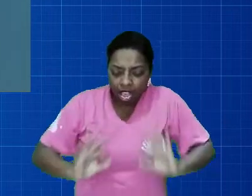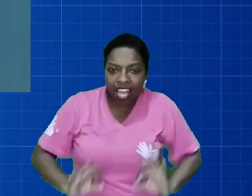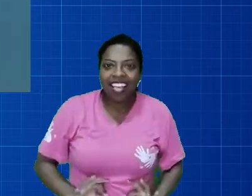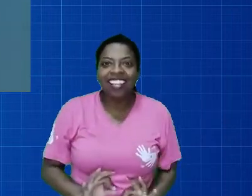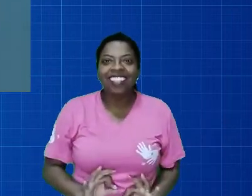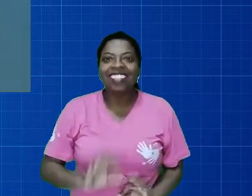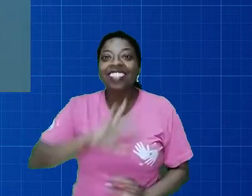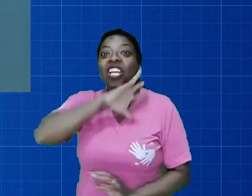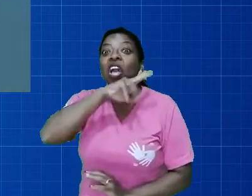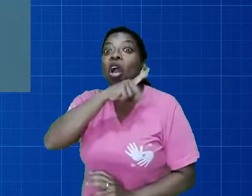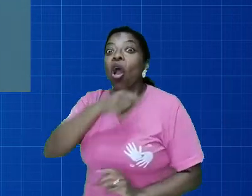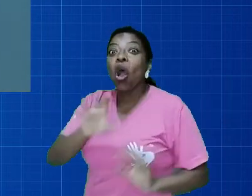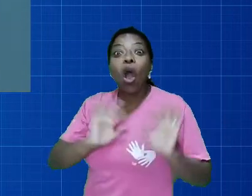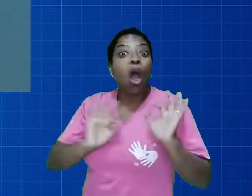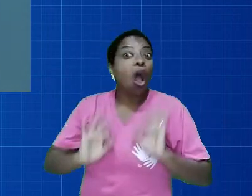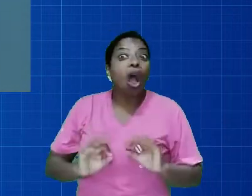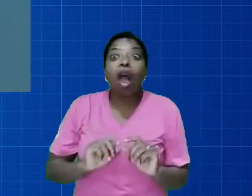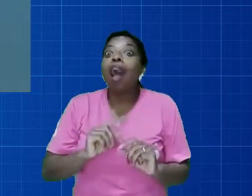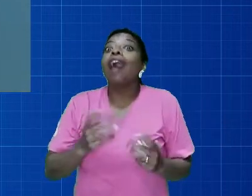Quem será?